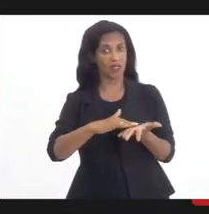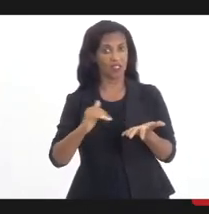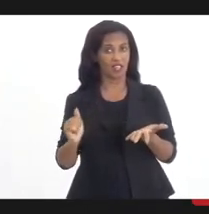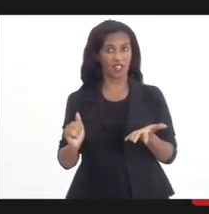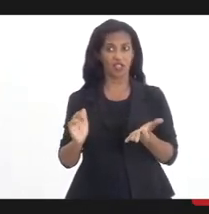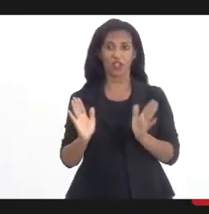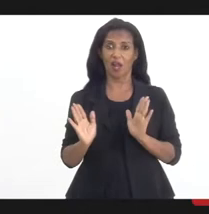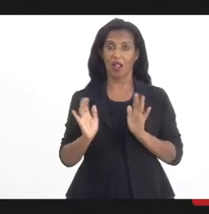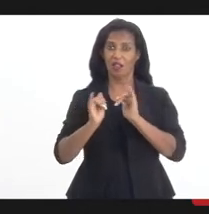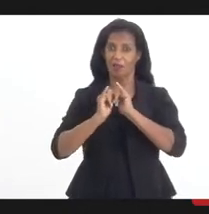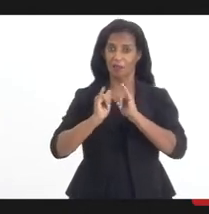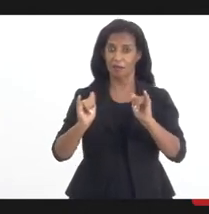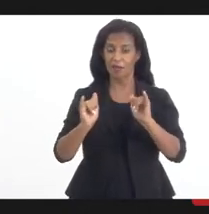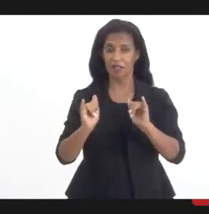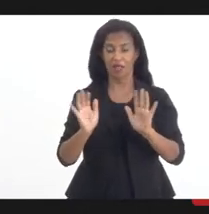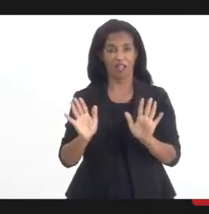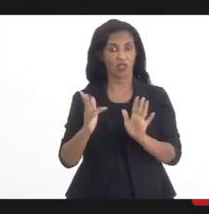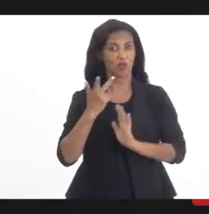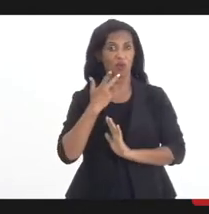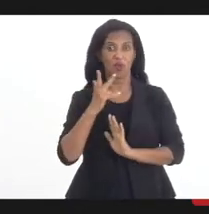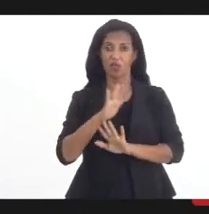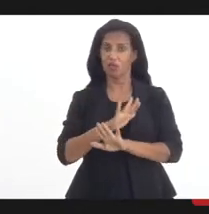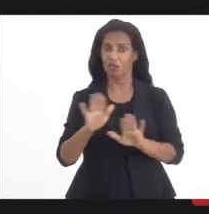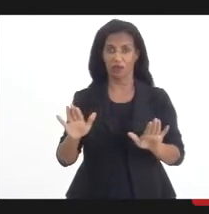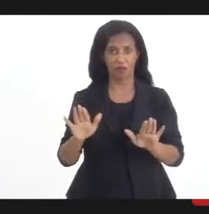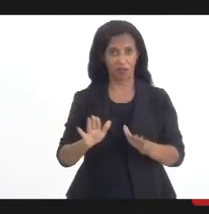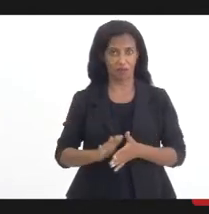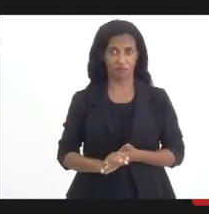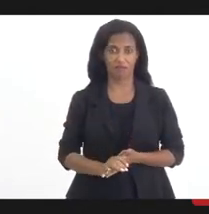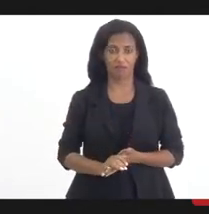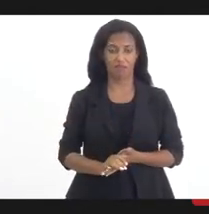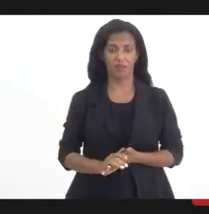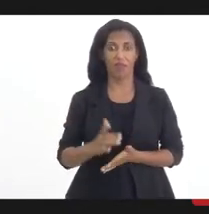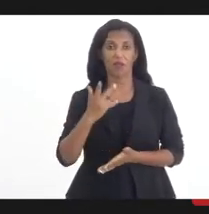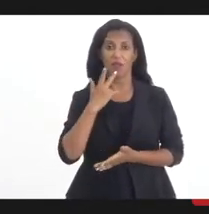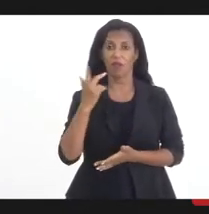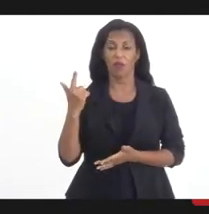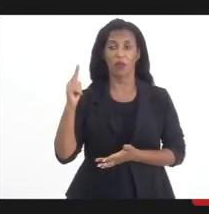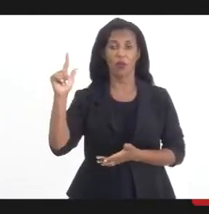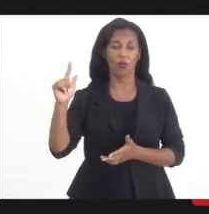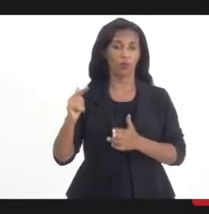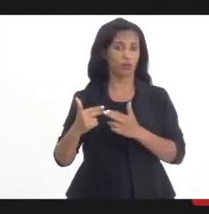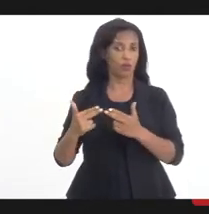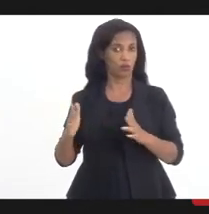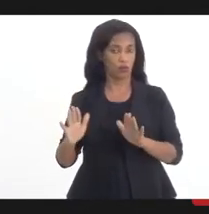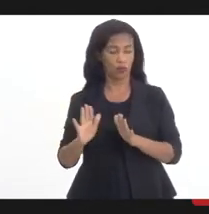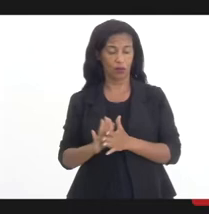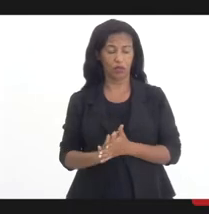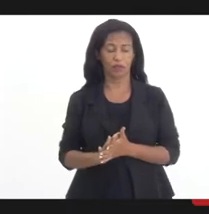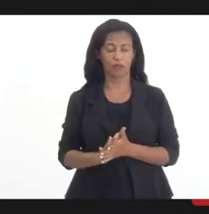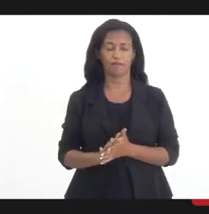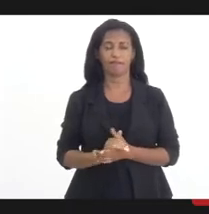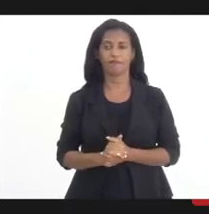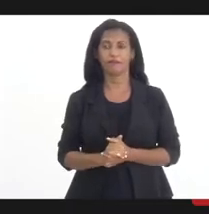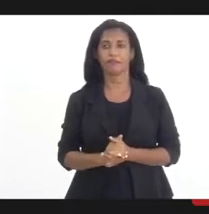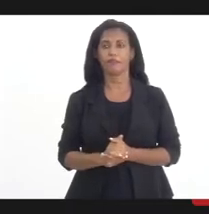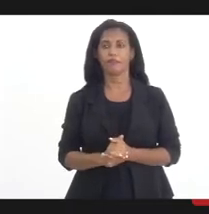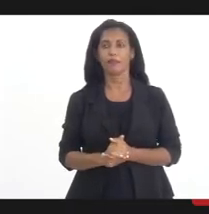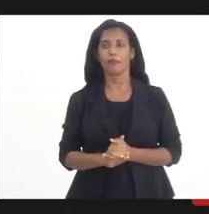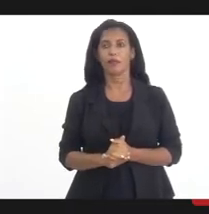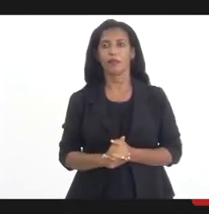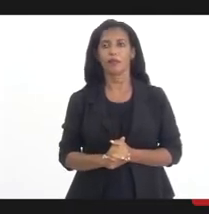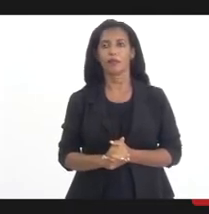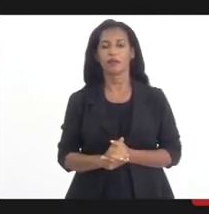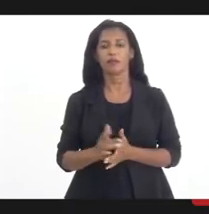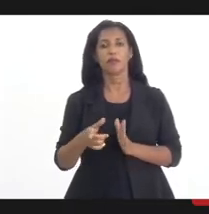que diz a mensagem. Mas não é esse ponto que eu quero destacar. Eu quero destacar outro ponto, mas não sem antes,